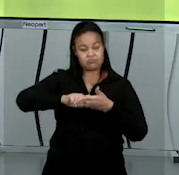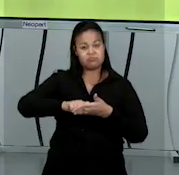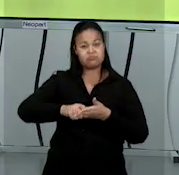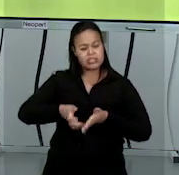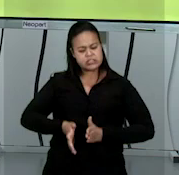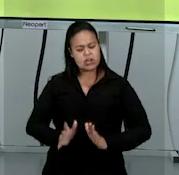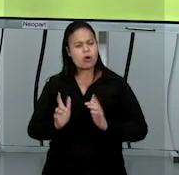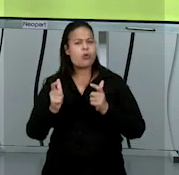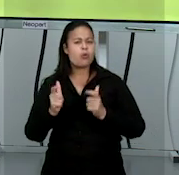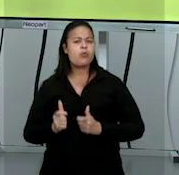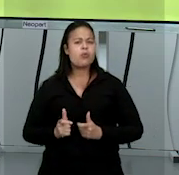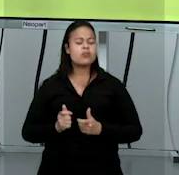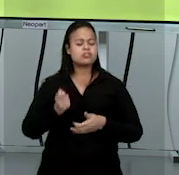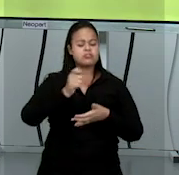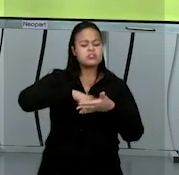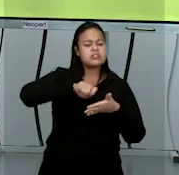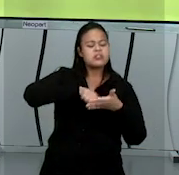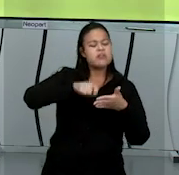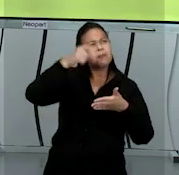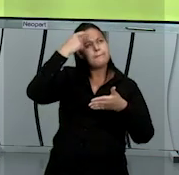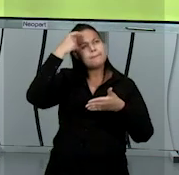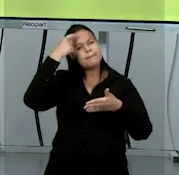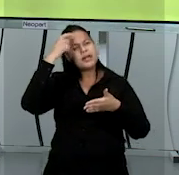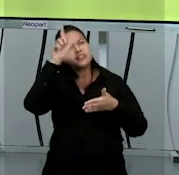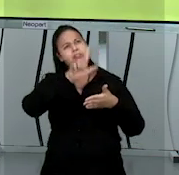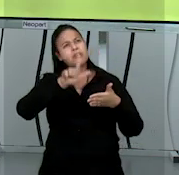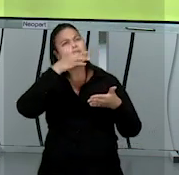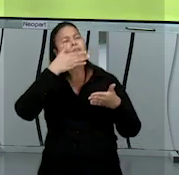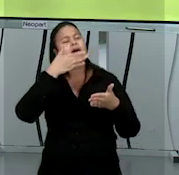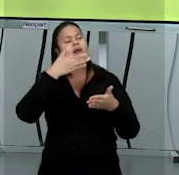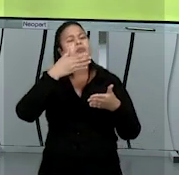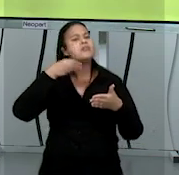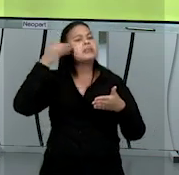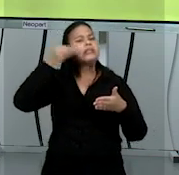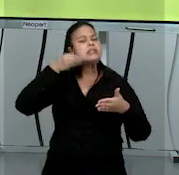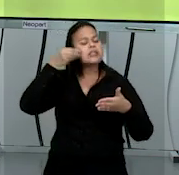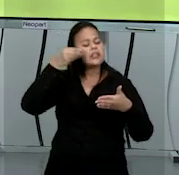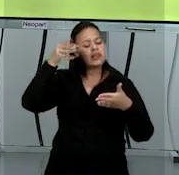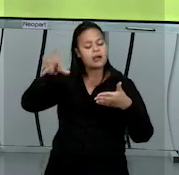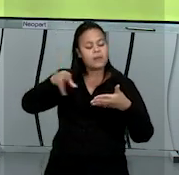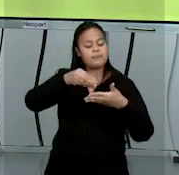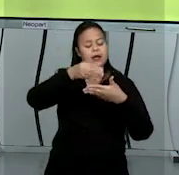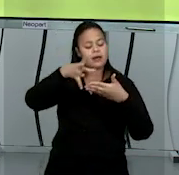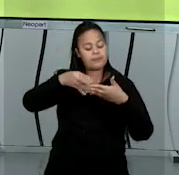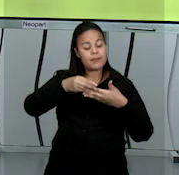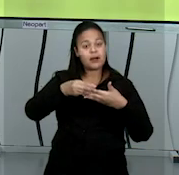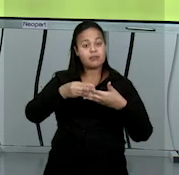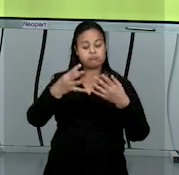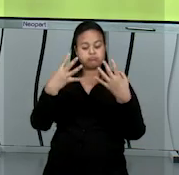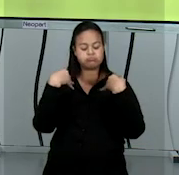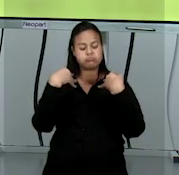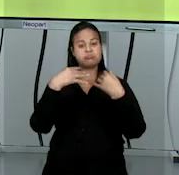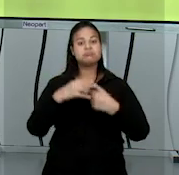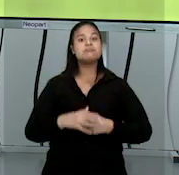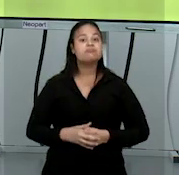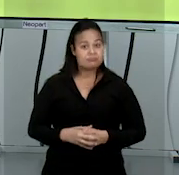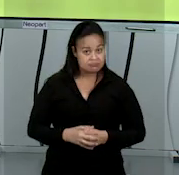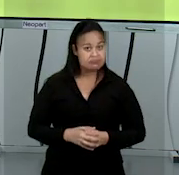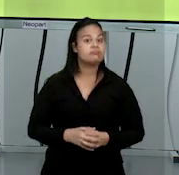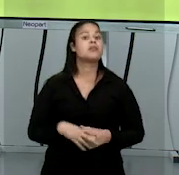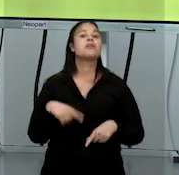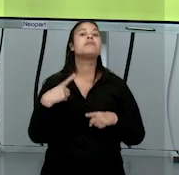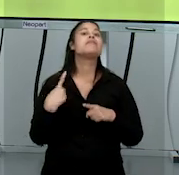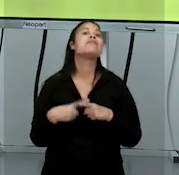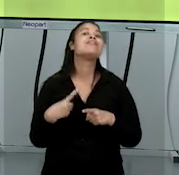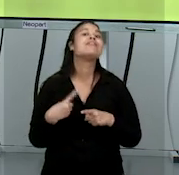nasceu, o que já escreveu, o que pensa, suas experiências. Então, isso é para chamar a sua atenção. Por quê? O livro